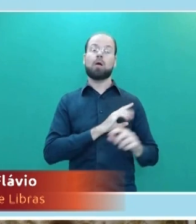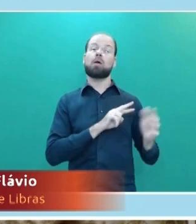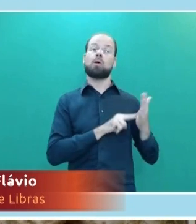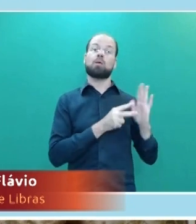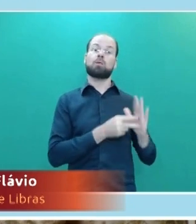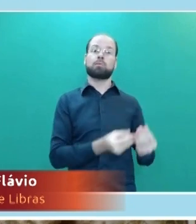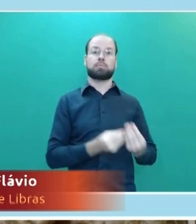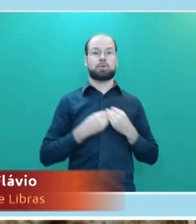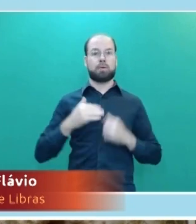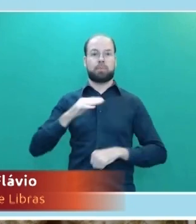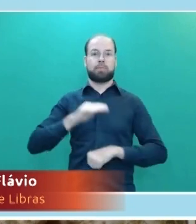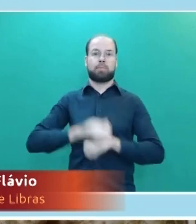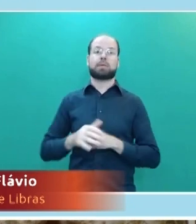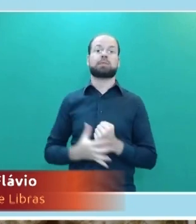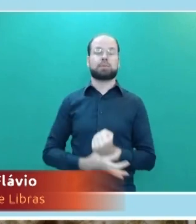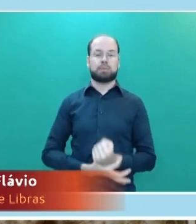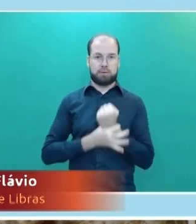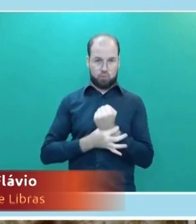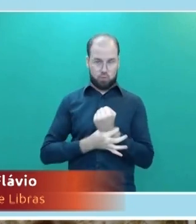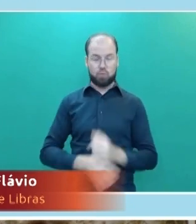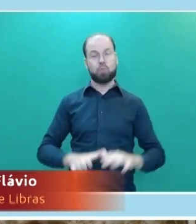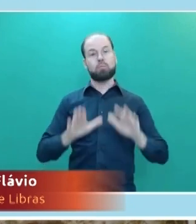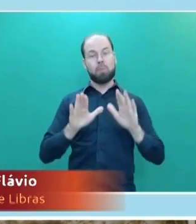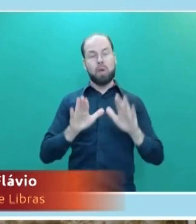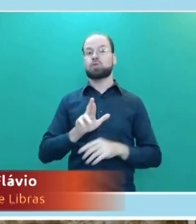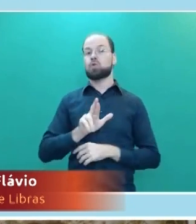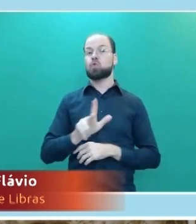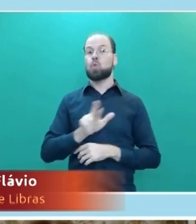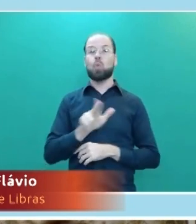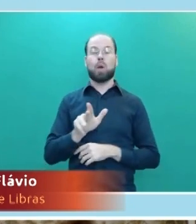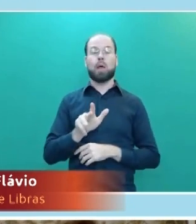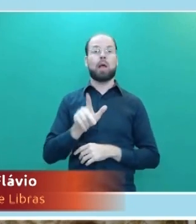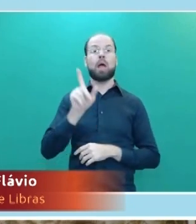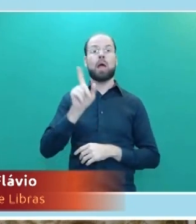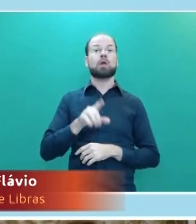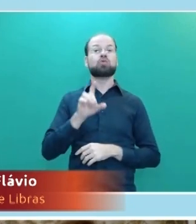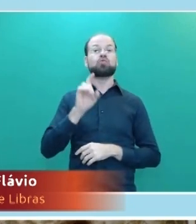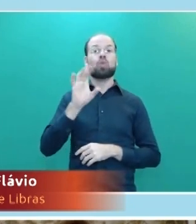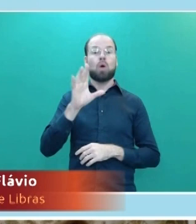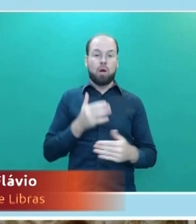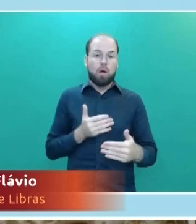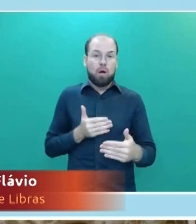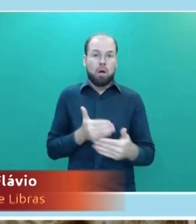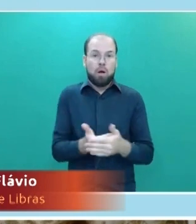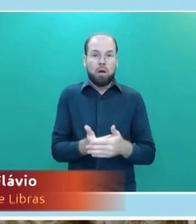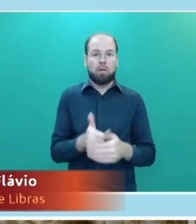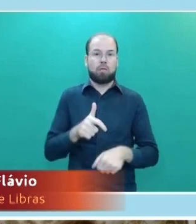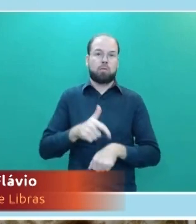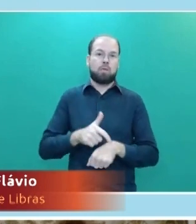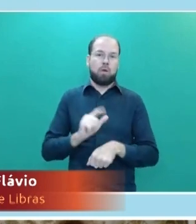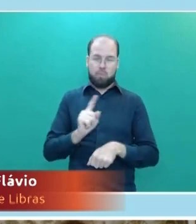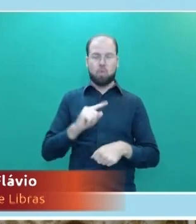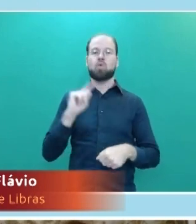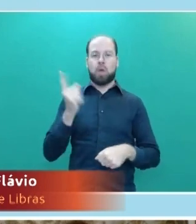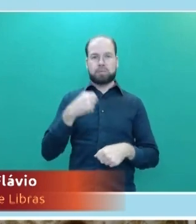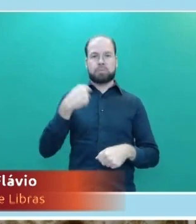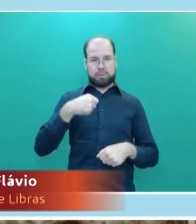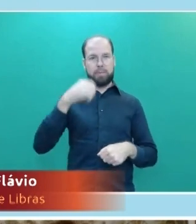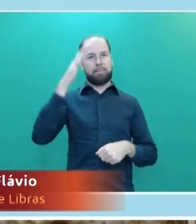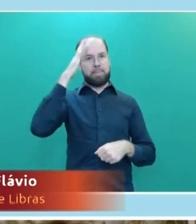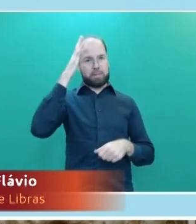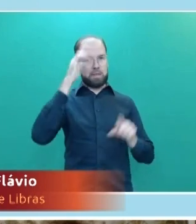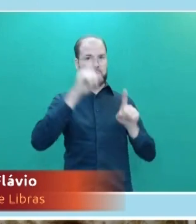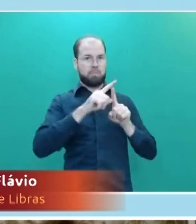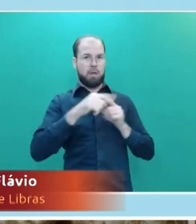Mas acontece que isso não é uma questão só a curto prazo, a gente tem que pensar isso também a longo prazo.